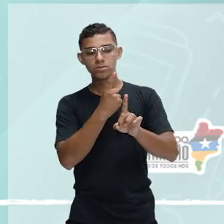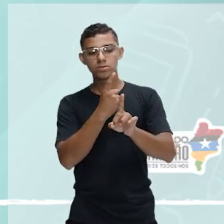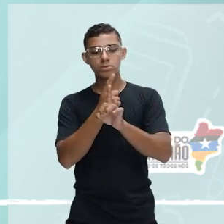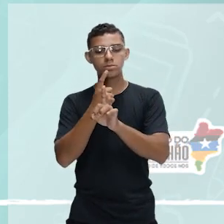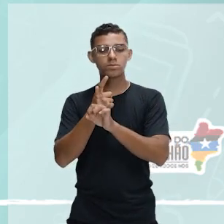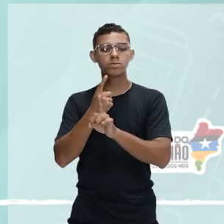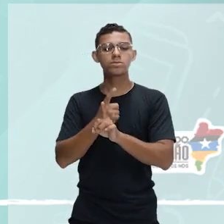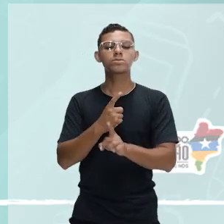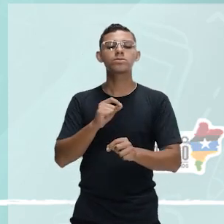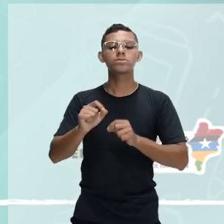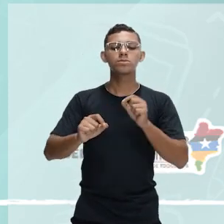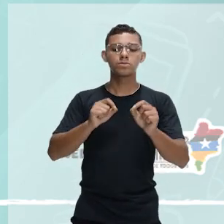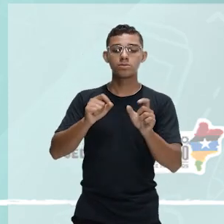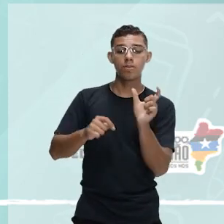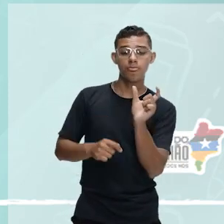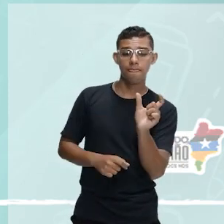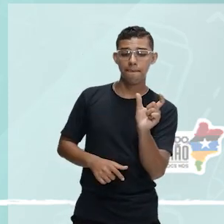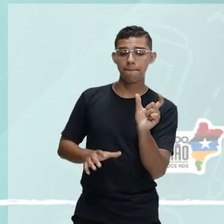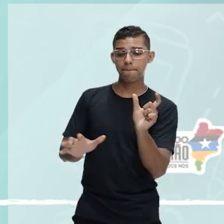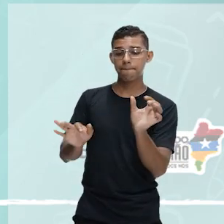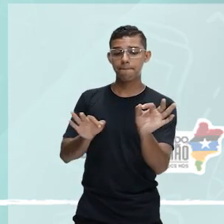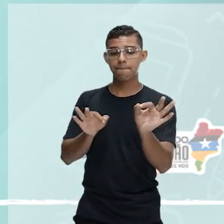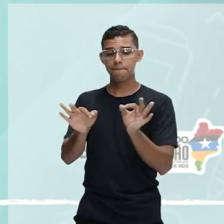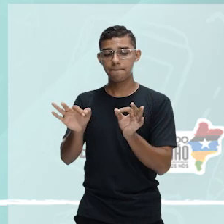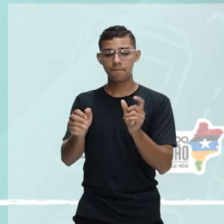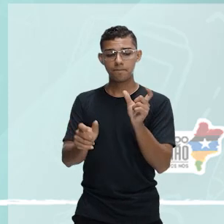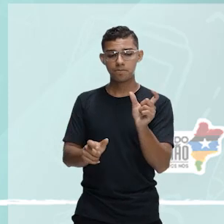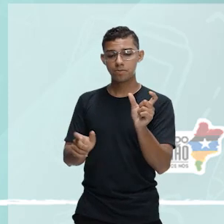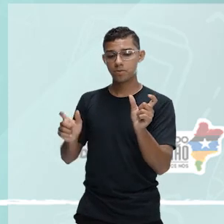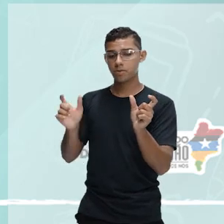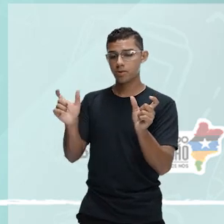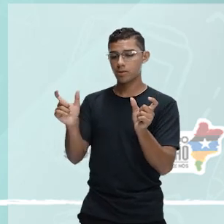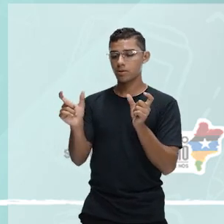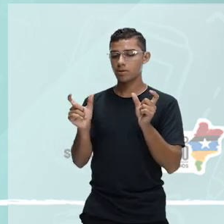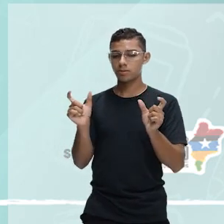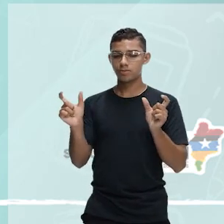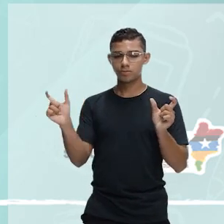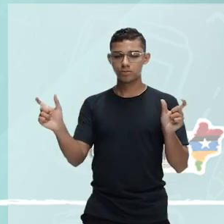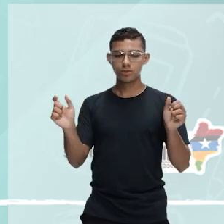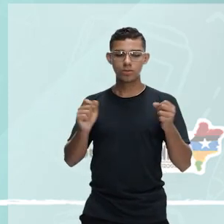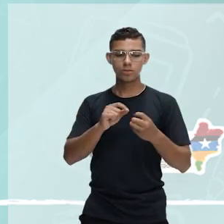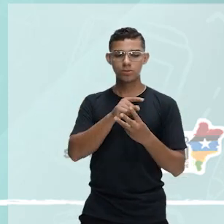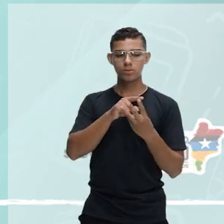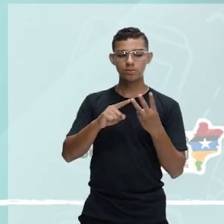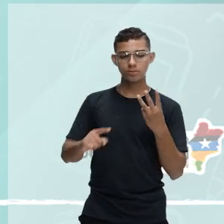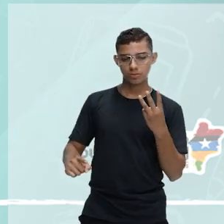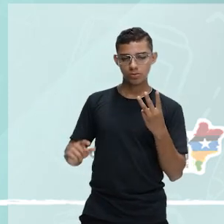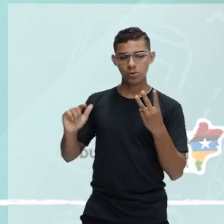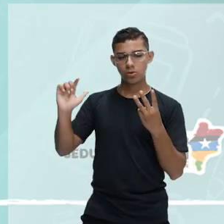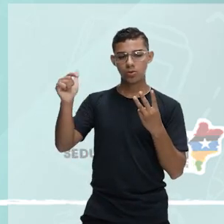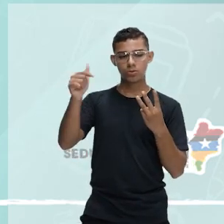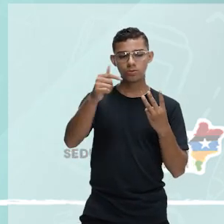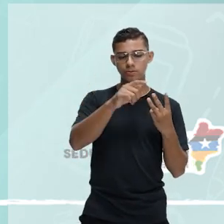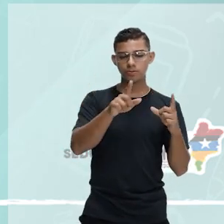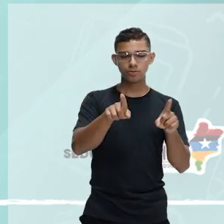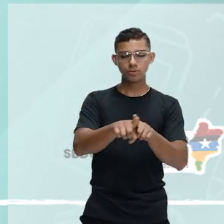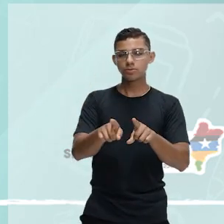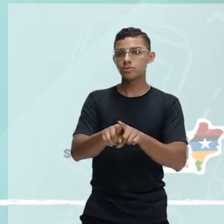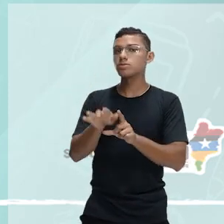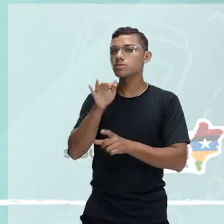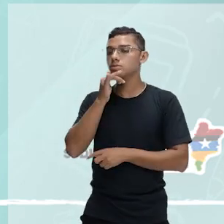identificam-se, independentemente da ordem, além da energia nuclear, 3 outros tipos de